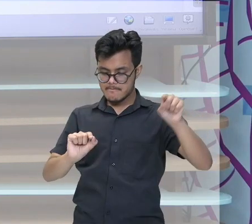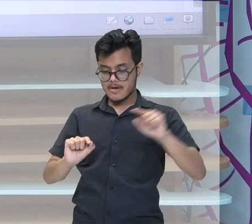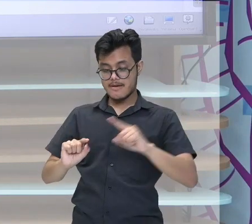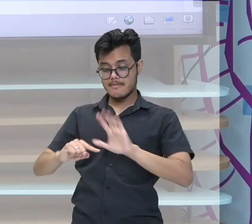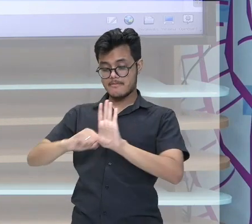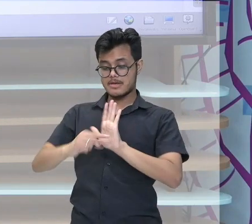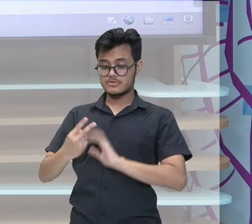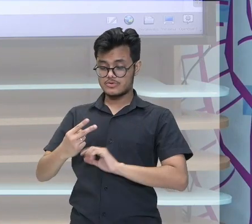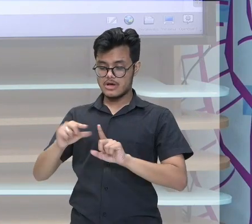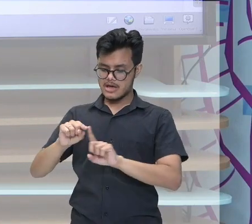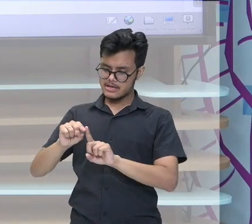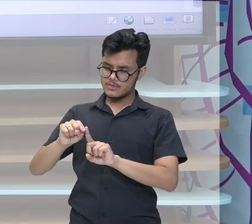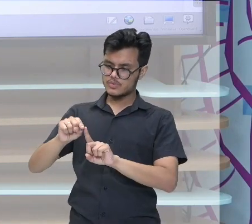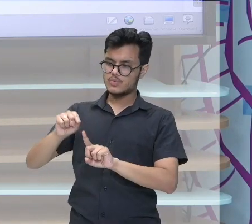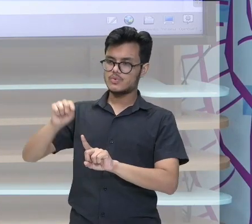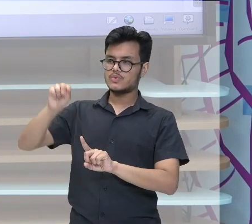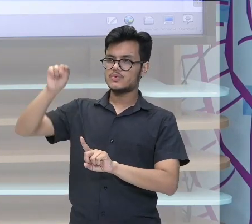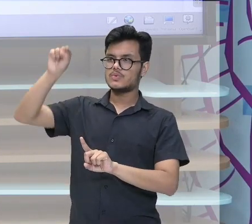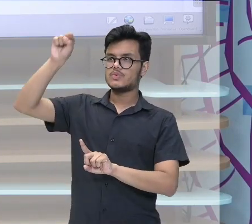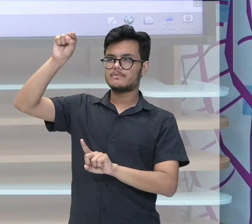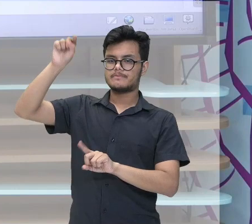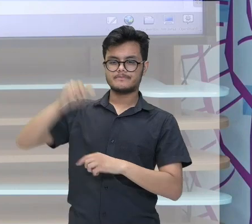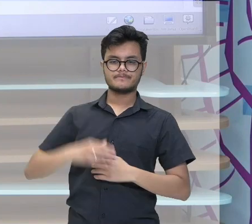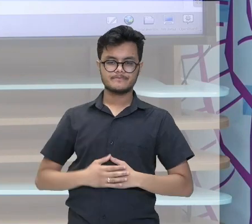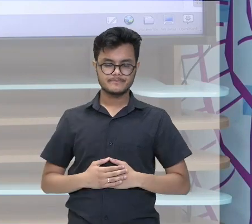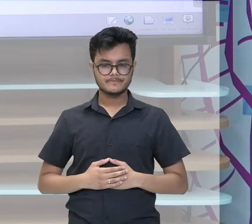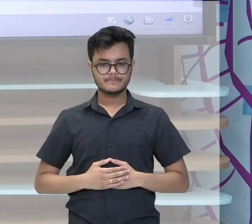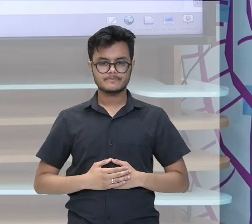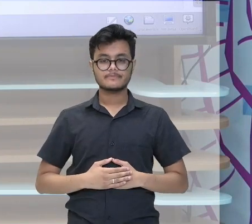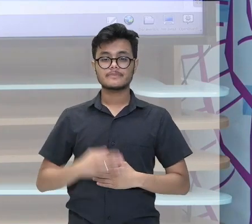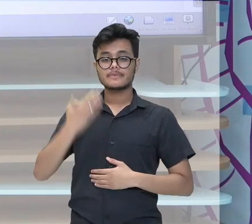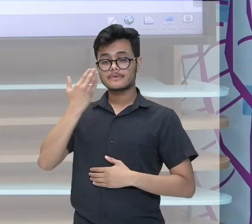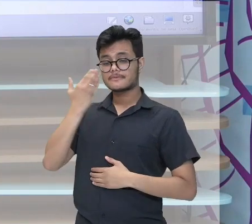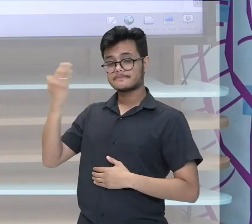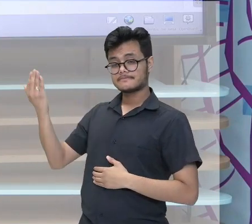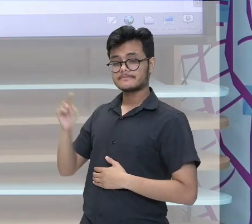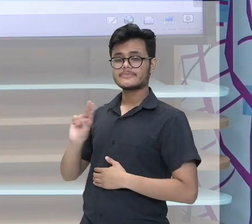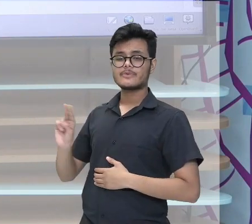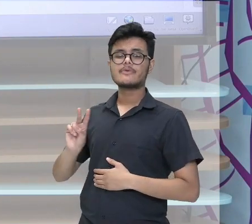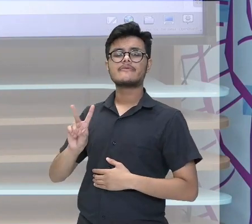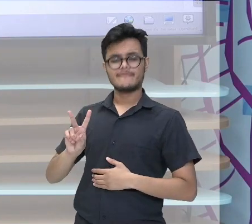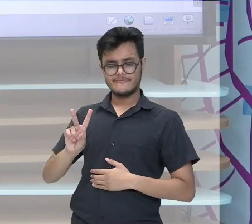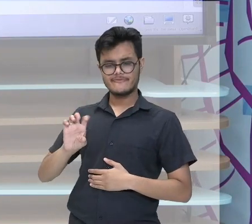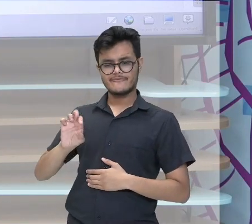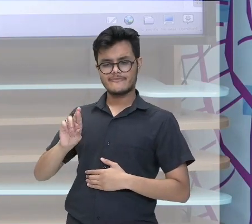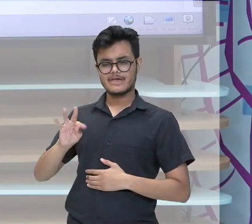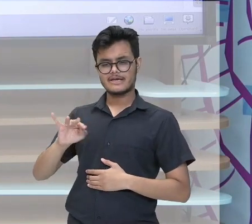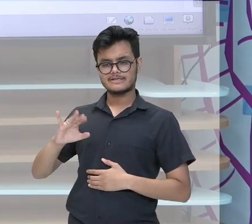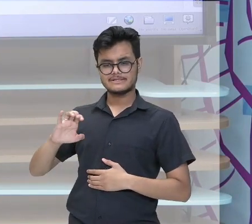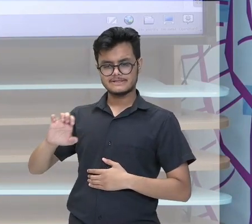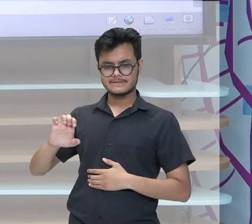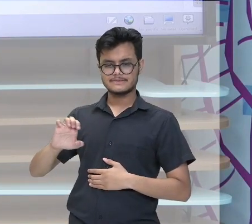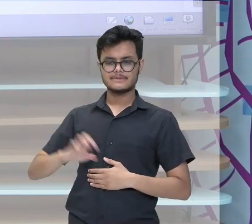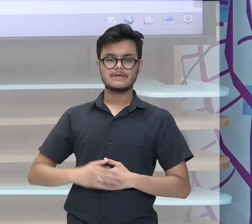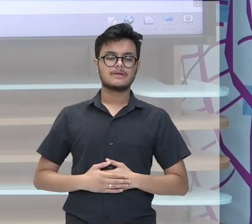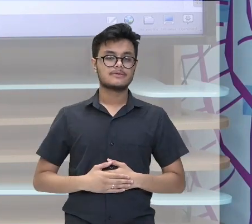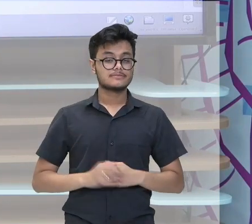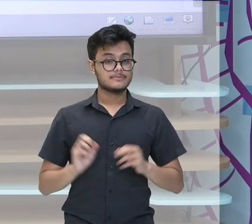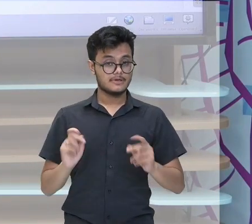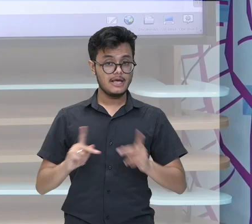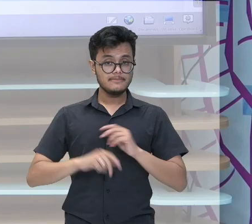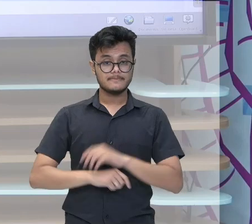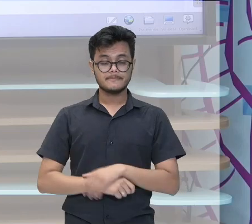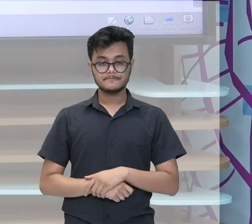começou a subir novamente. Esse ponto aqui, ó, nós chamamos de vértice, tá? É o vértice da